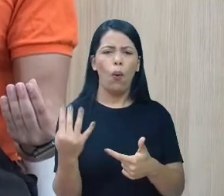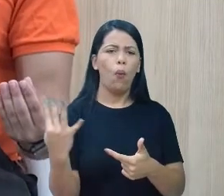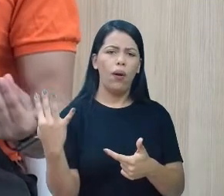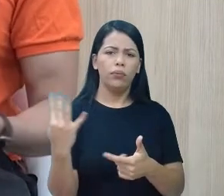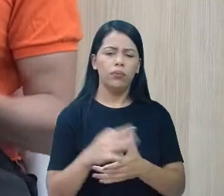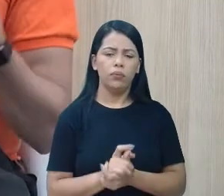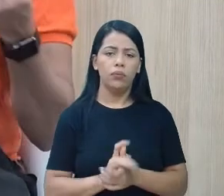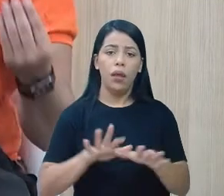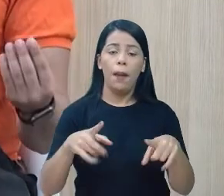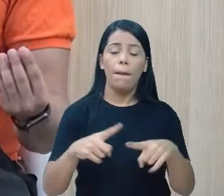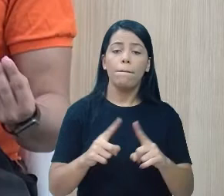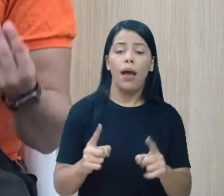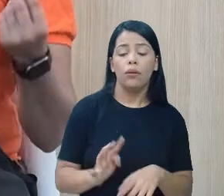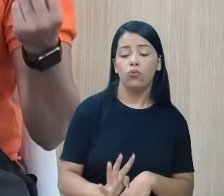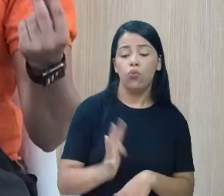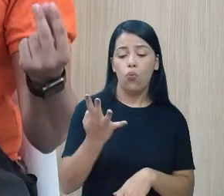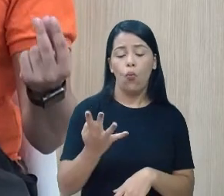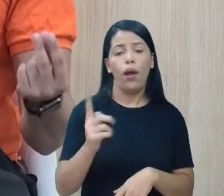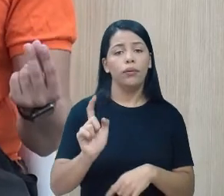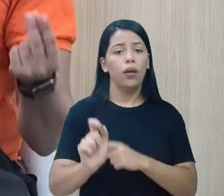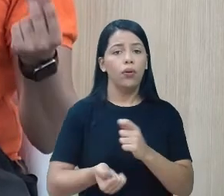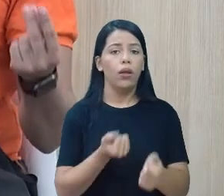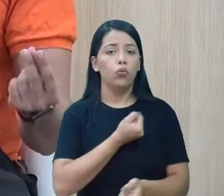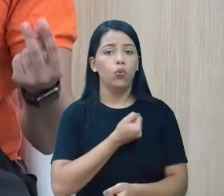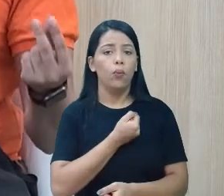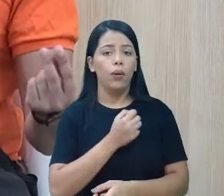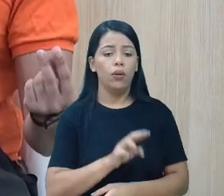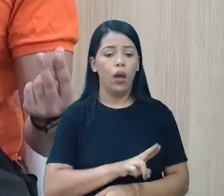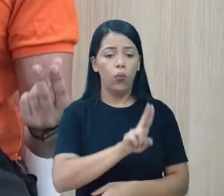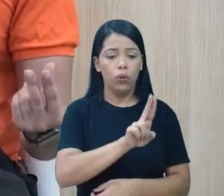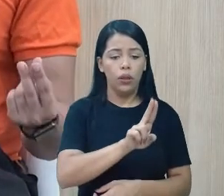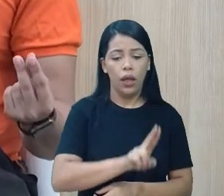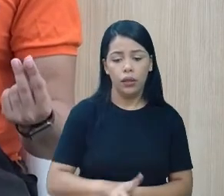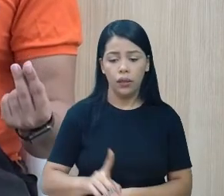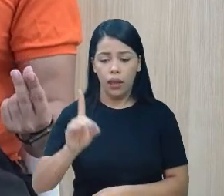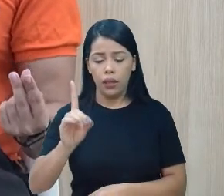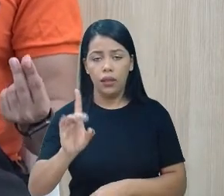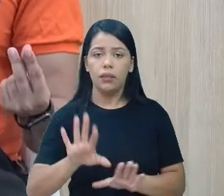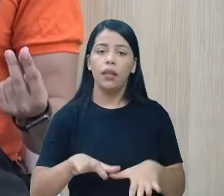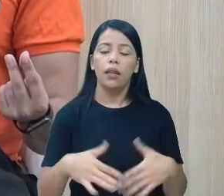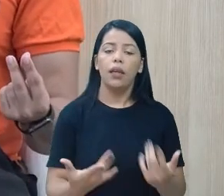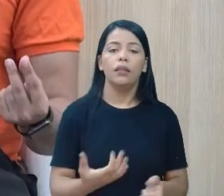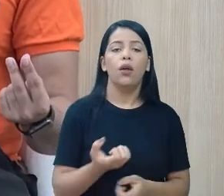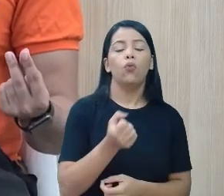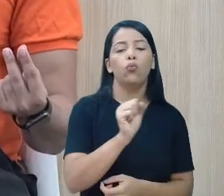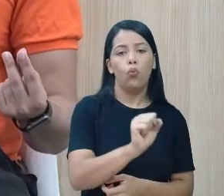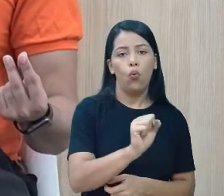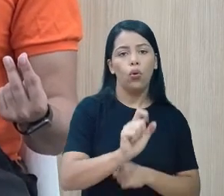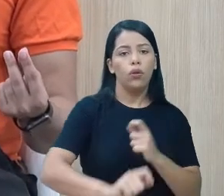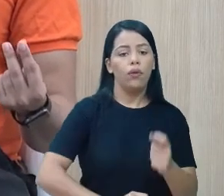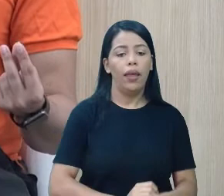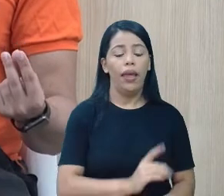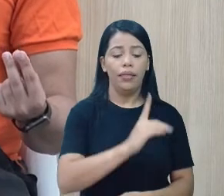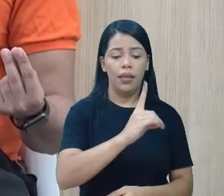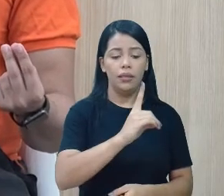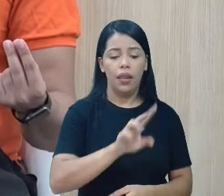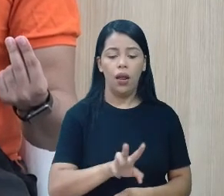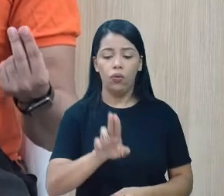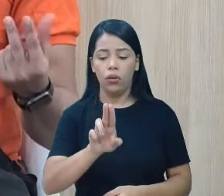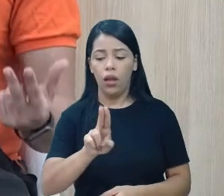né? Sendo que do 4 são os algarismos da unidade e dezena. O do 8 é dezena, unidade e